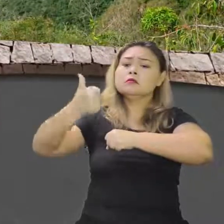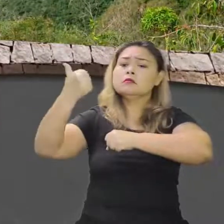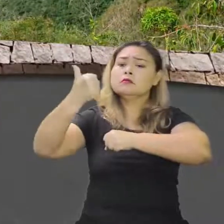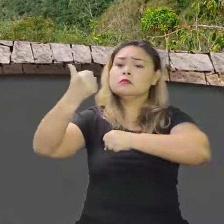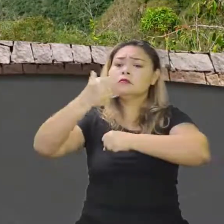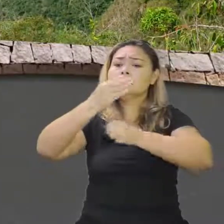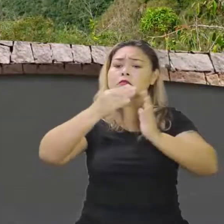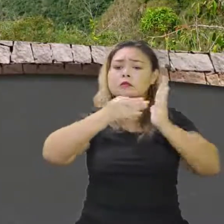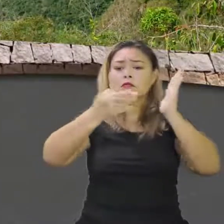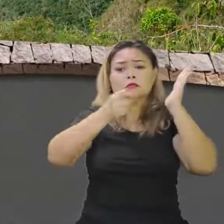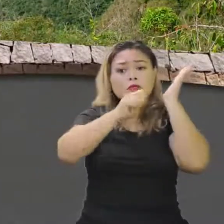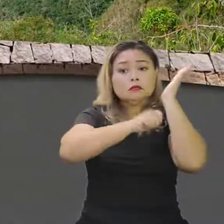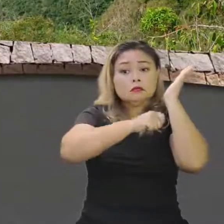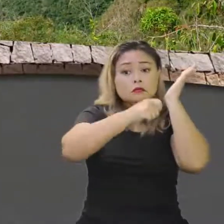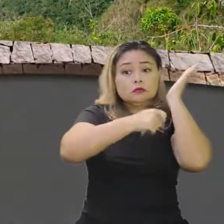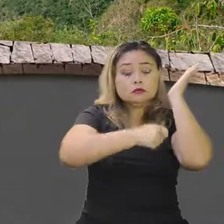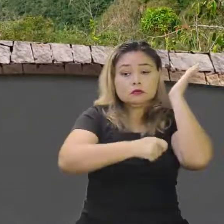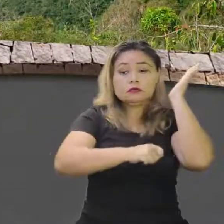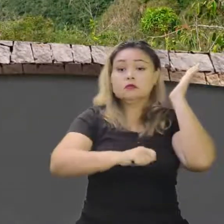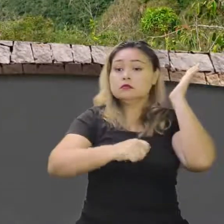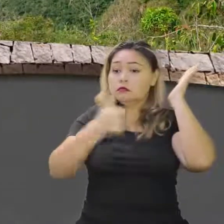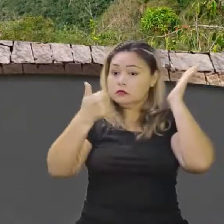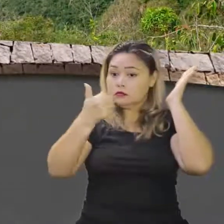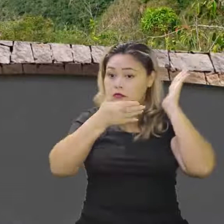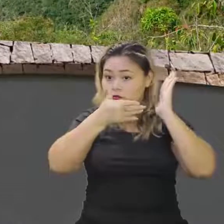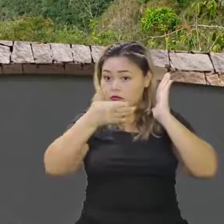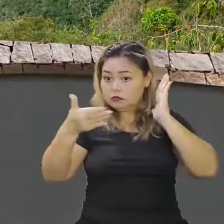Primeiro ciclo da borracha.